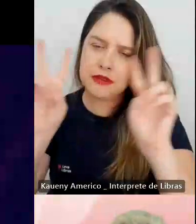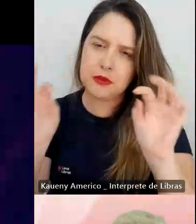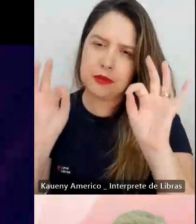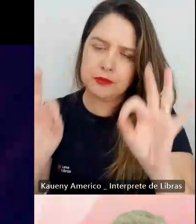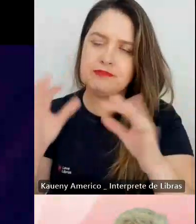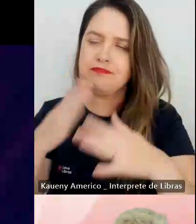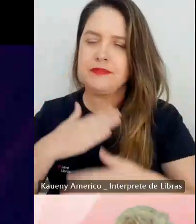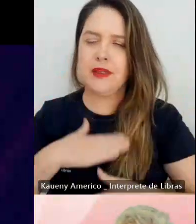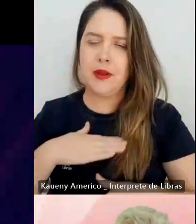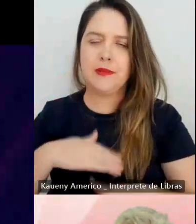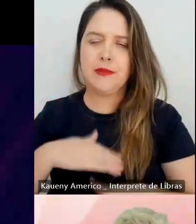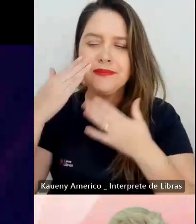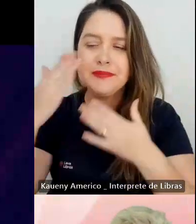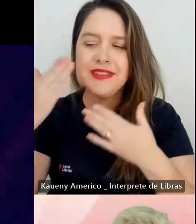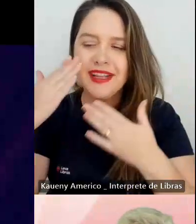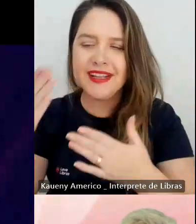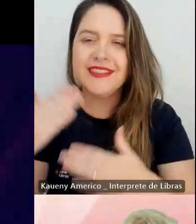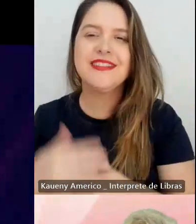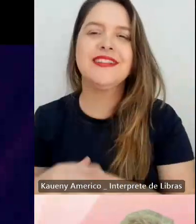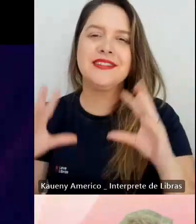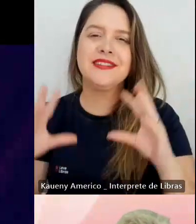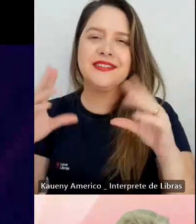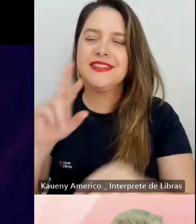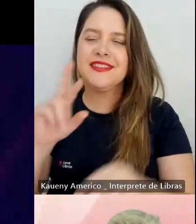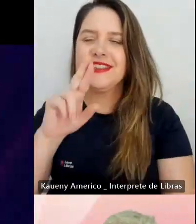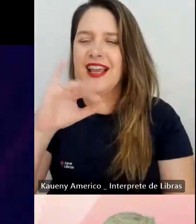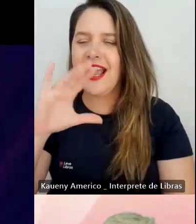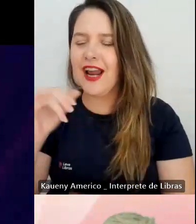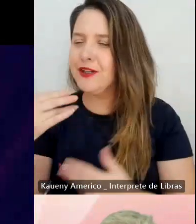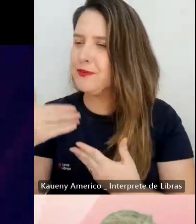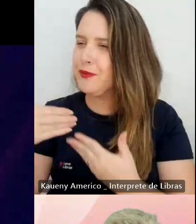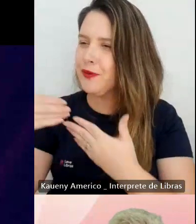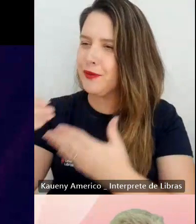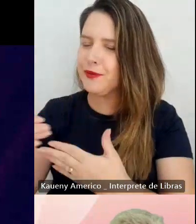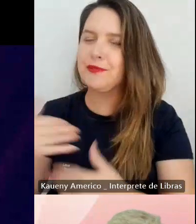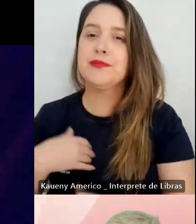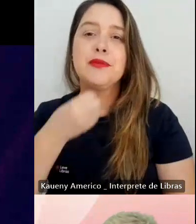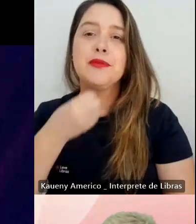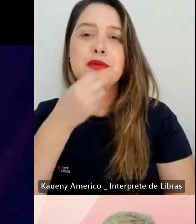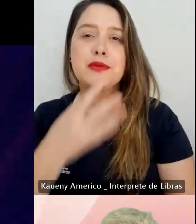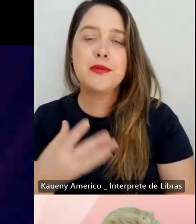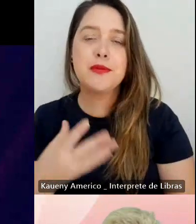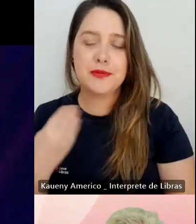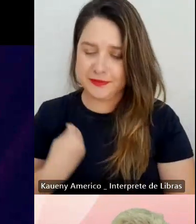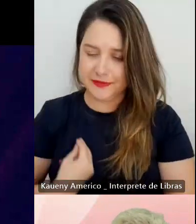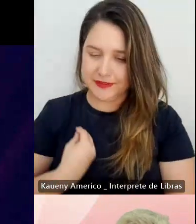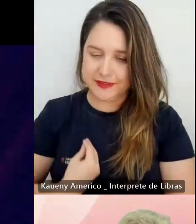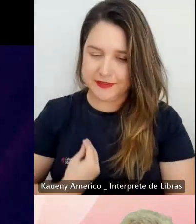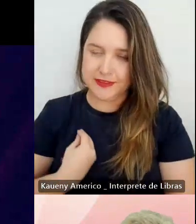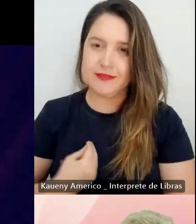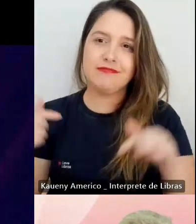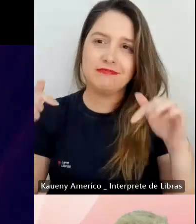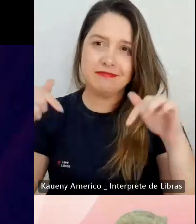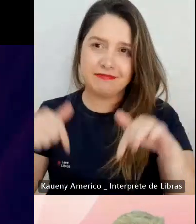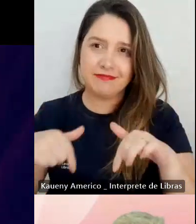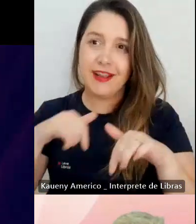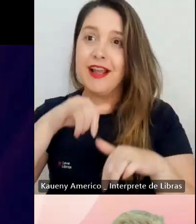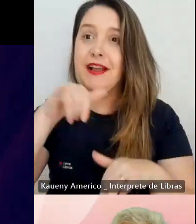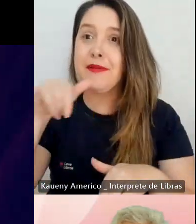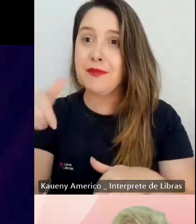Muito obrigado, Jair. Muito obrigado, Ricardo, convite. Pessoal, muito obrigado a presença. Então, a gente vai aproveitar